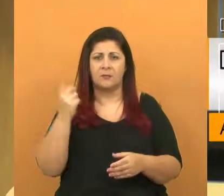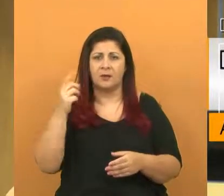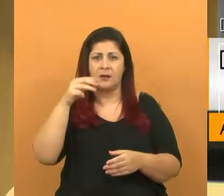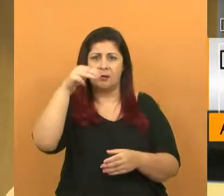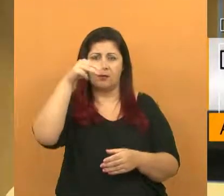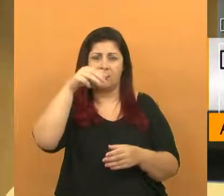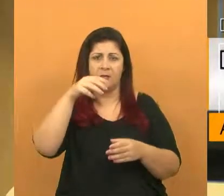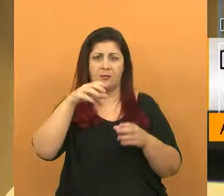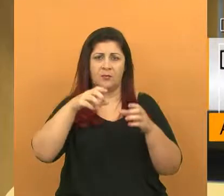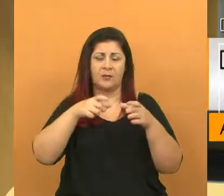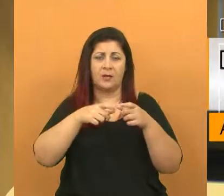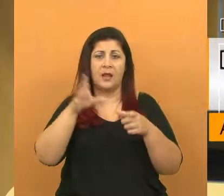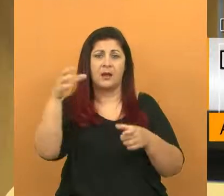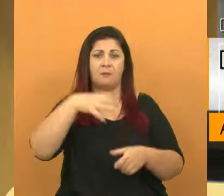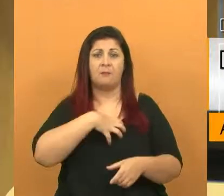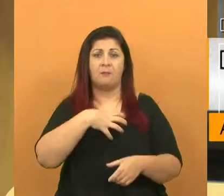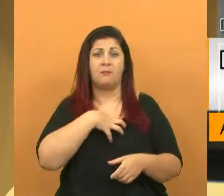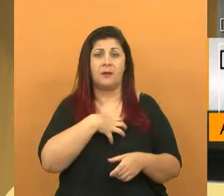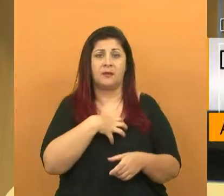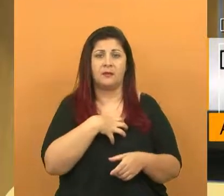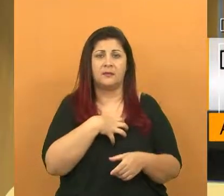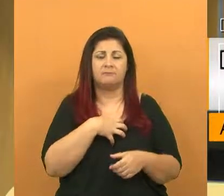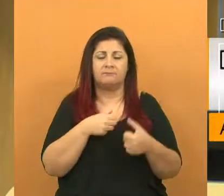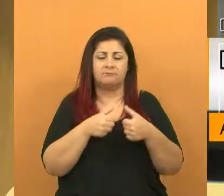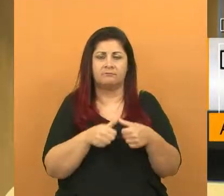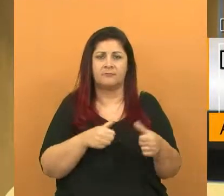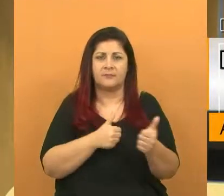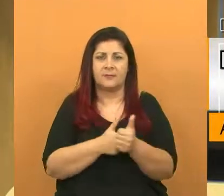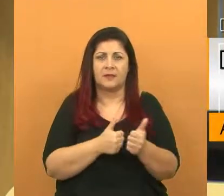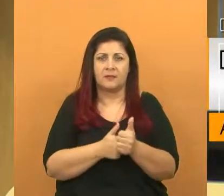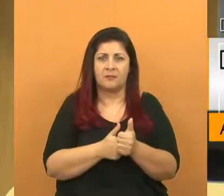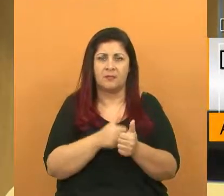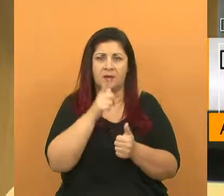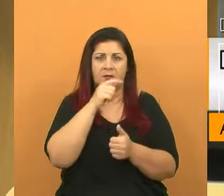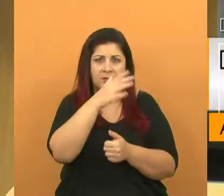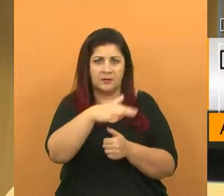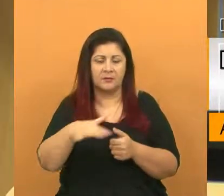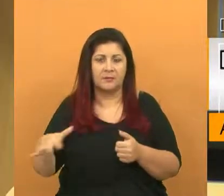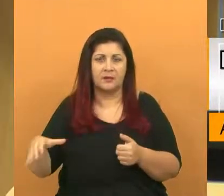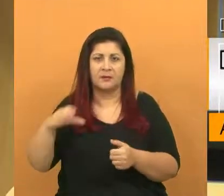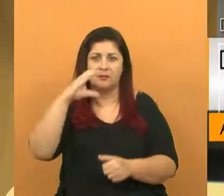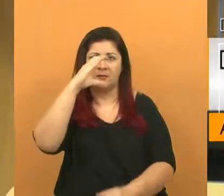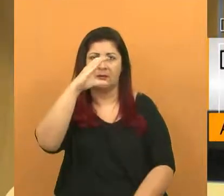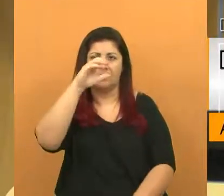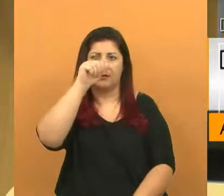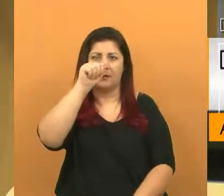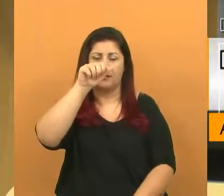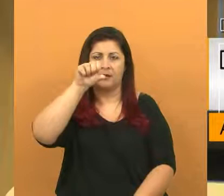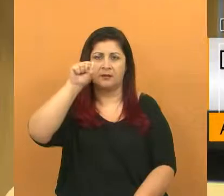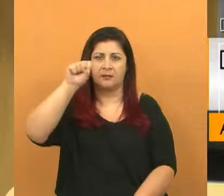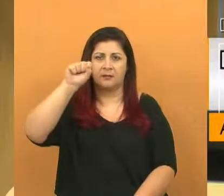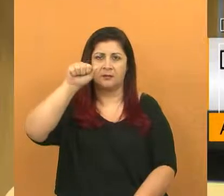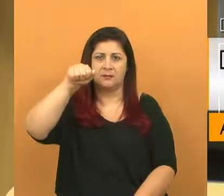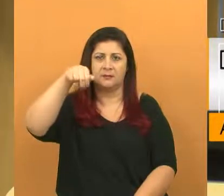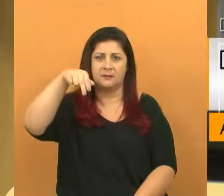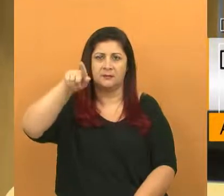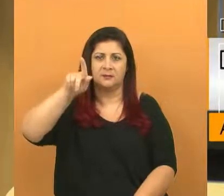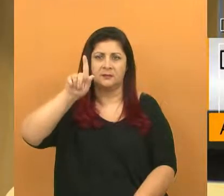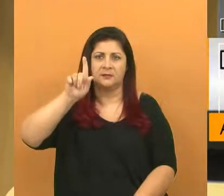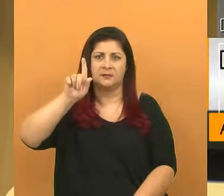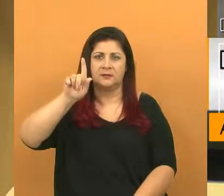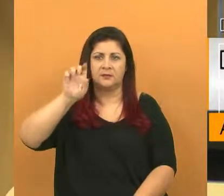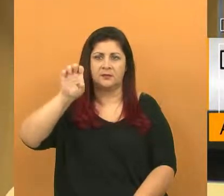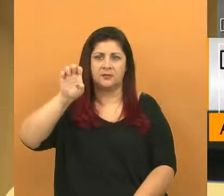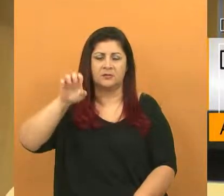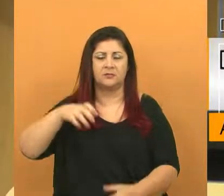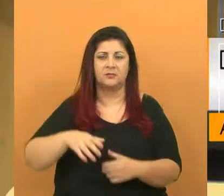estado da bahia ao lagoa fica próxima da praia do caça ge e é separada da praia por uma faixa de areia de 300